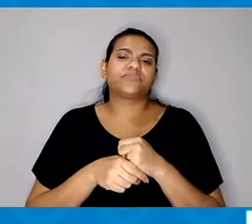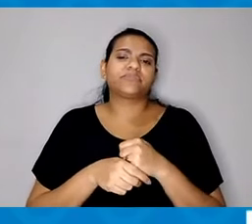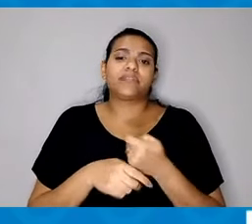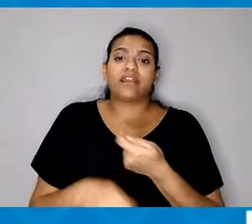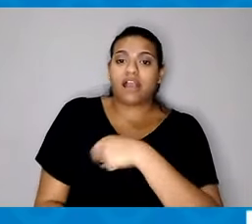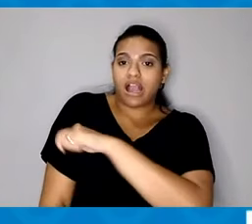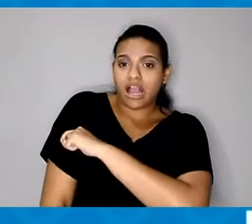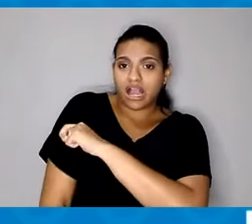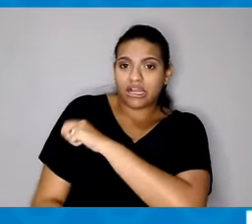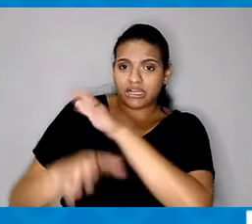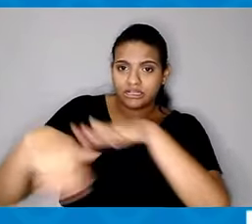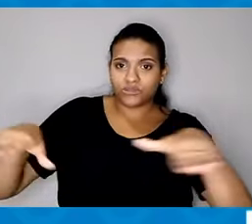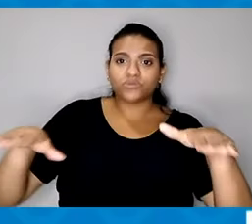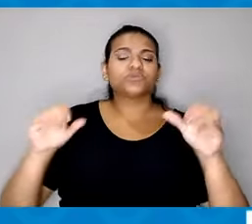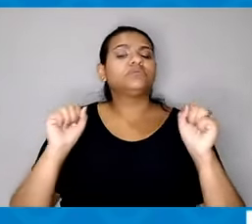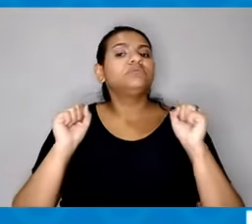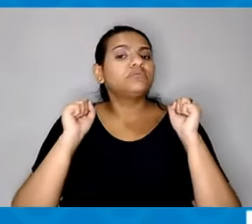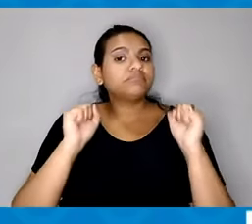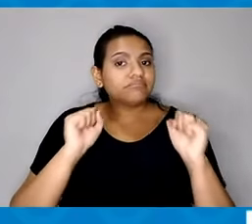participar dessas mudanças.